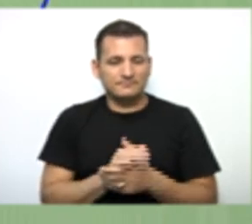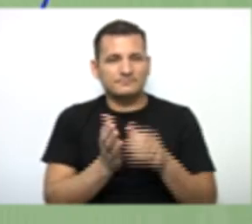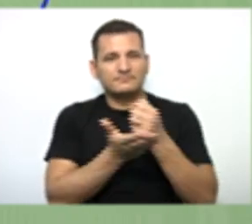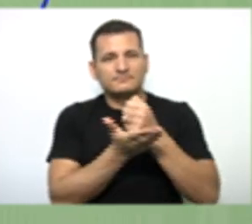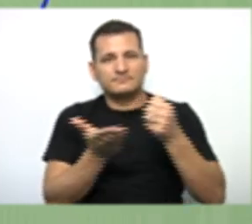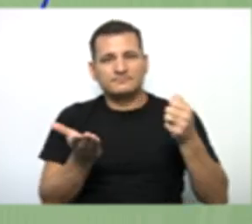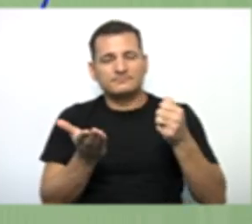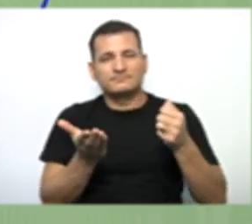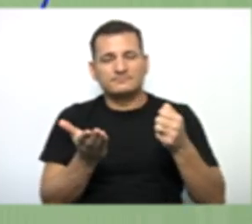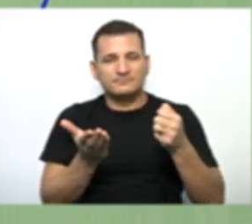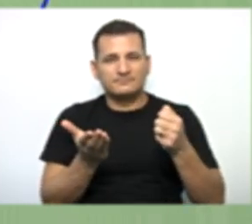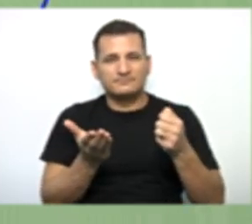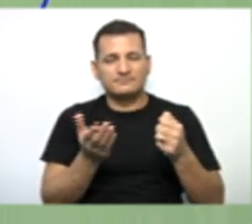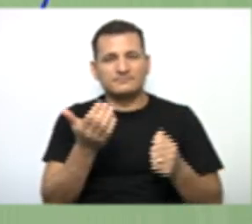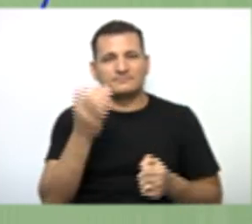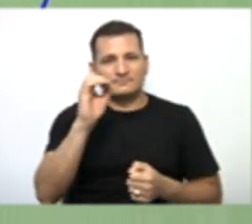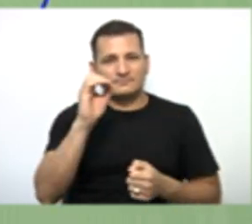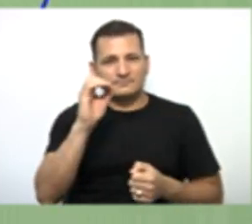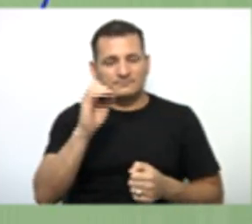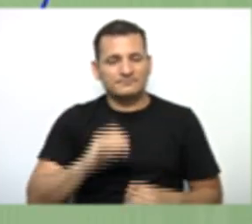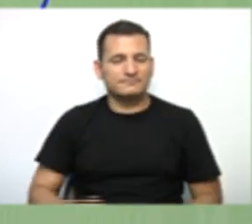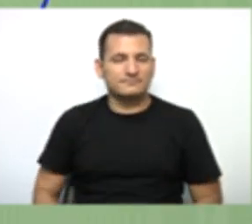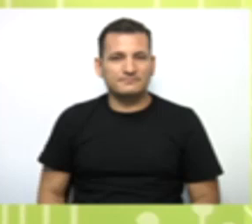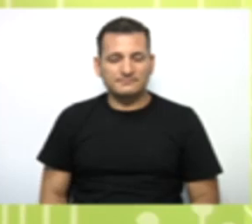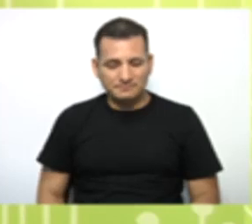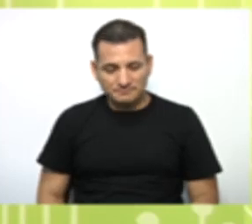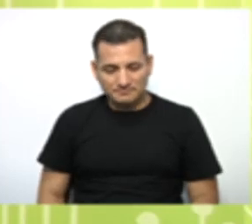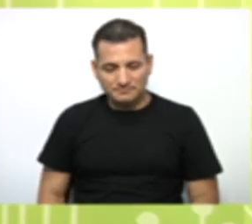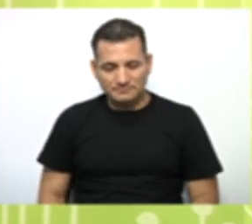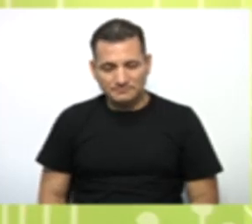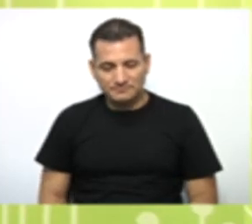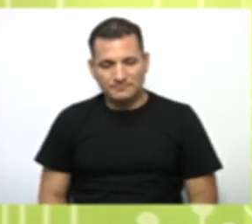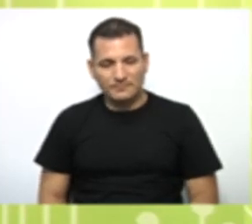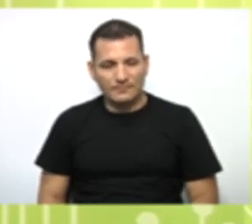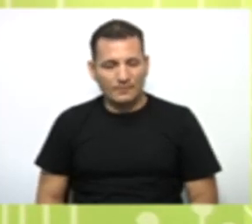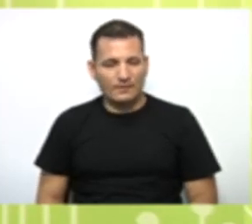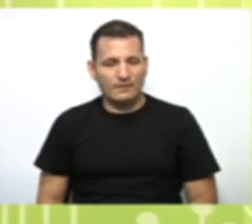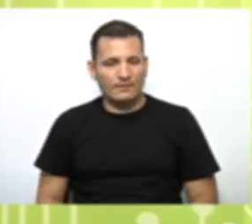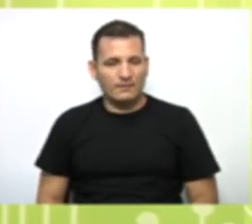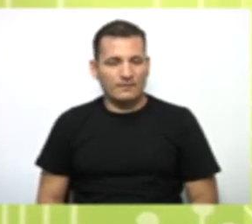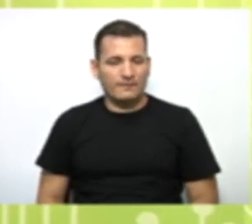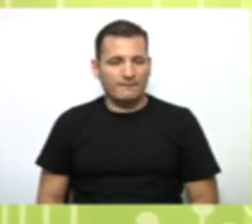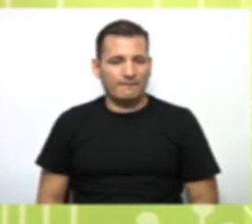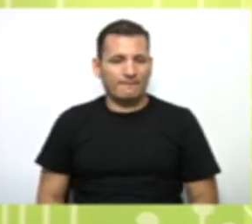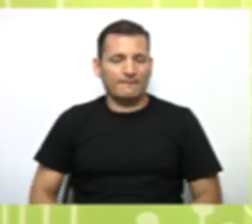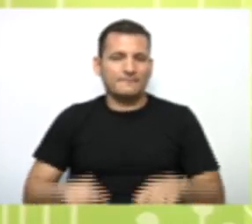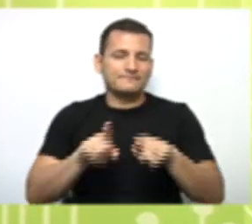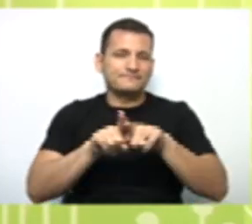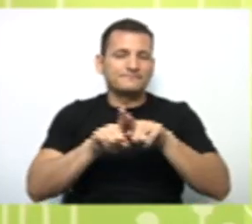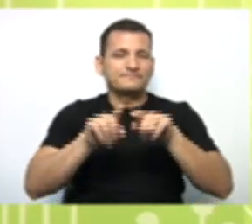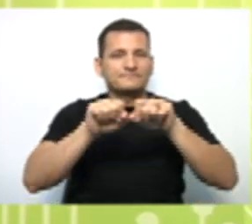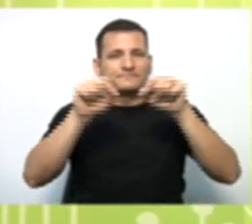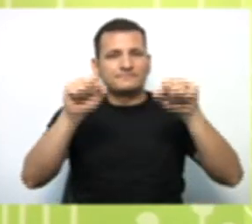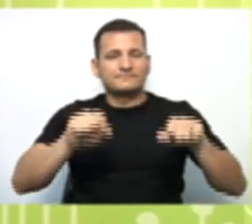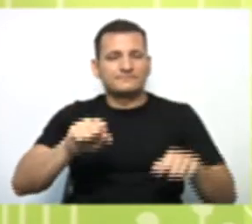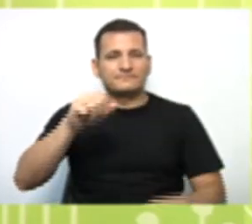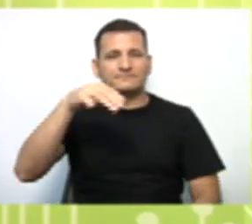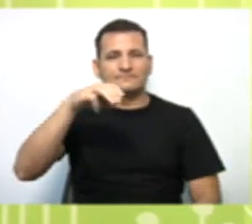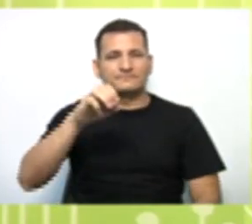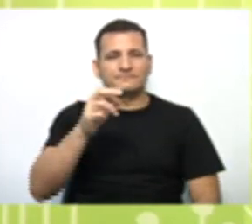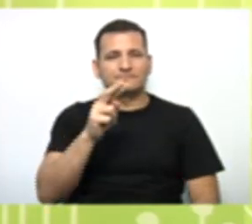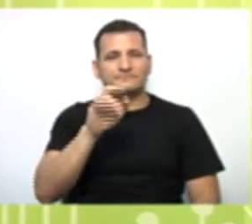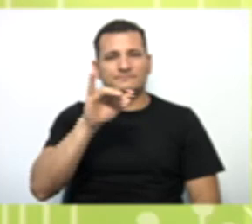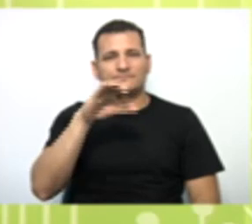é a base decimal. Gente, isso acontece também, voltando aqui para mim, no sistema métrico, né? A gente trabalha